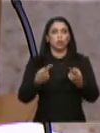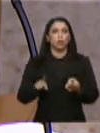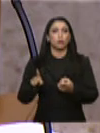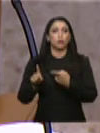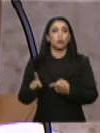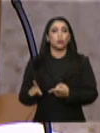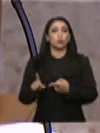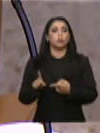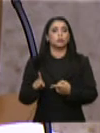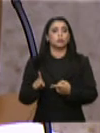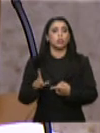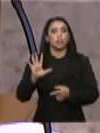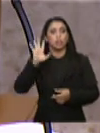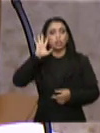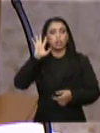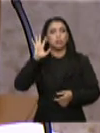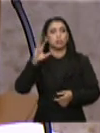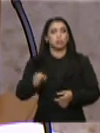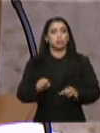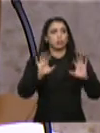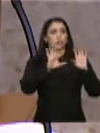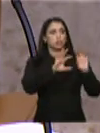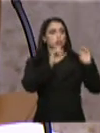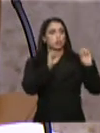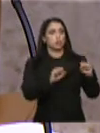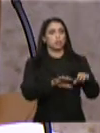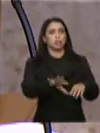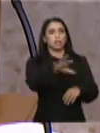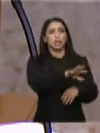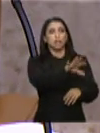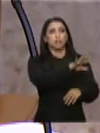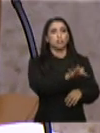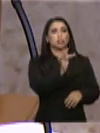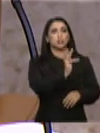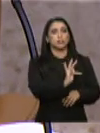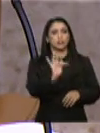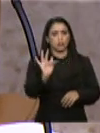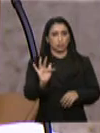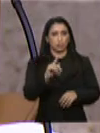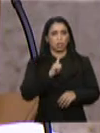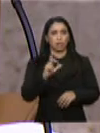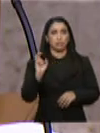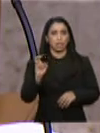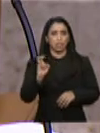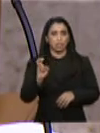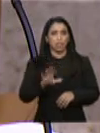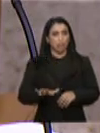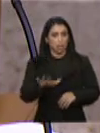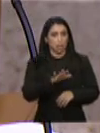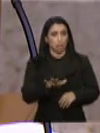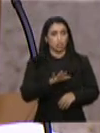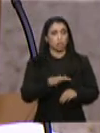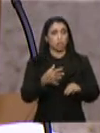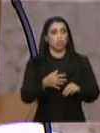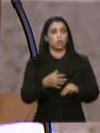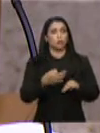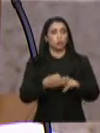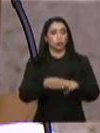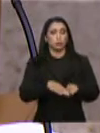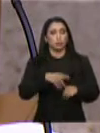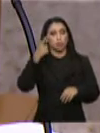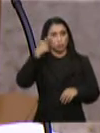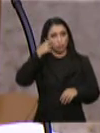interpostos, contra decisões de tribunais regionais federais, de Vossa Excelência da 5ª Região, do ministro Luiz Roberto